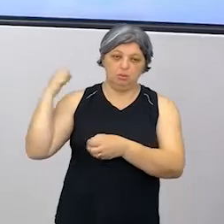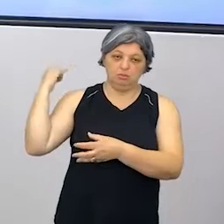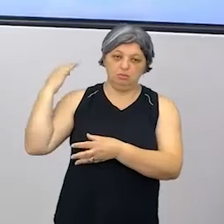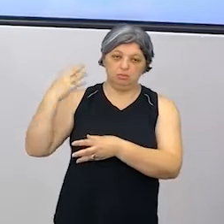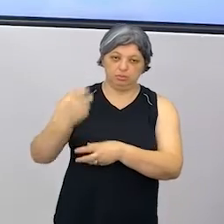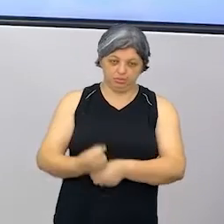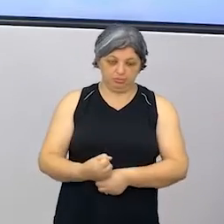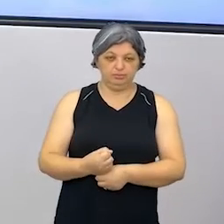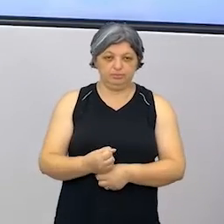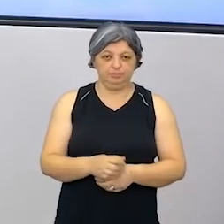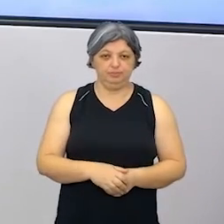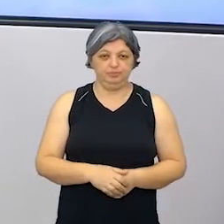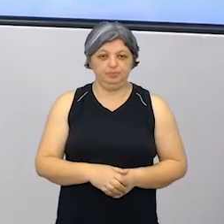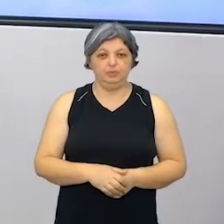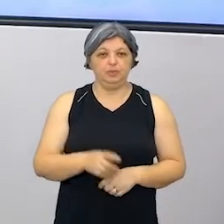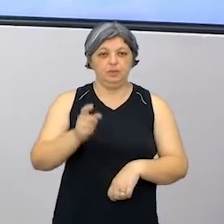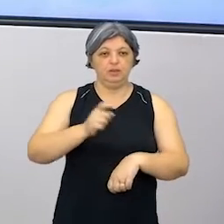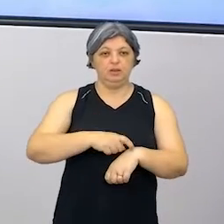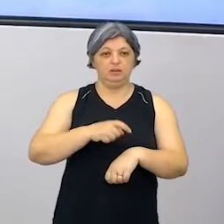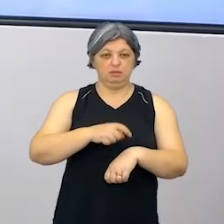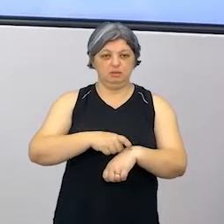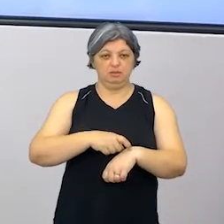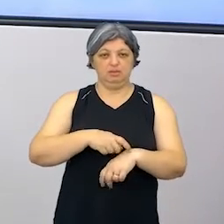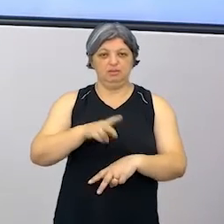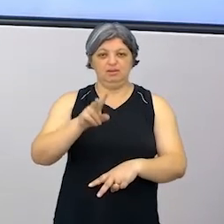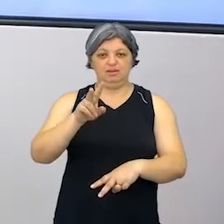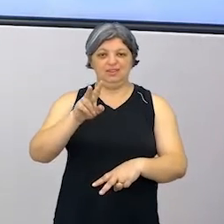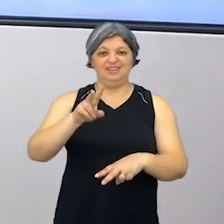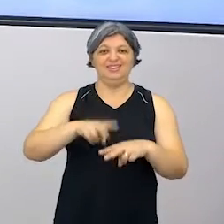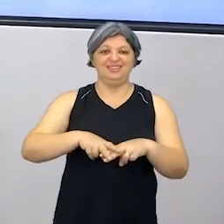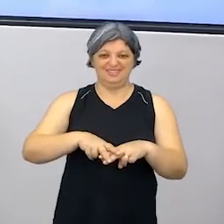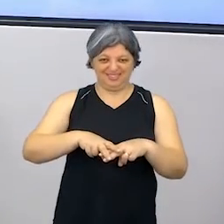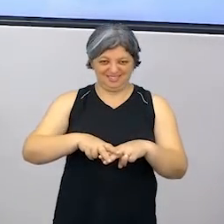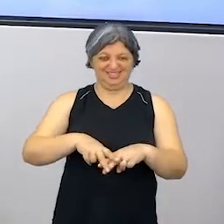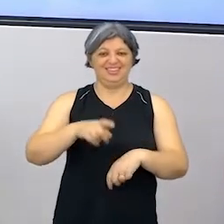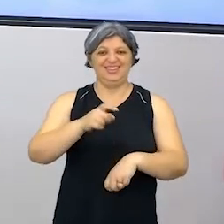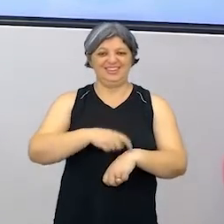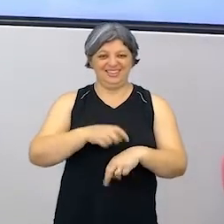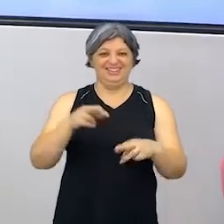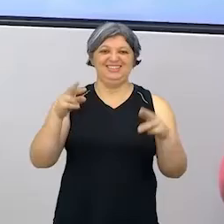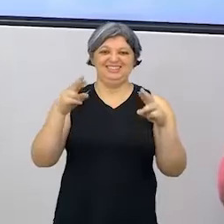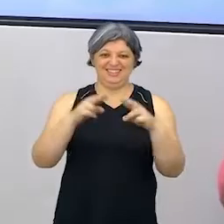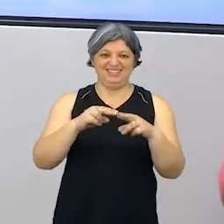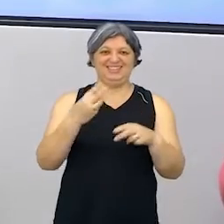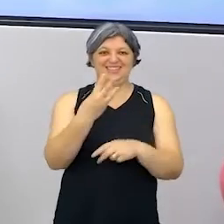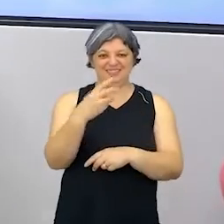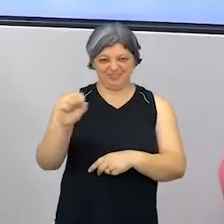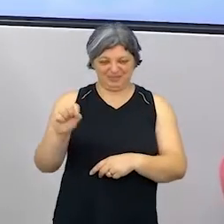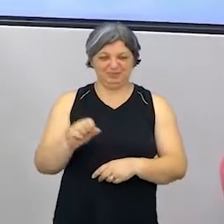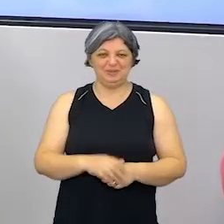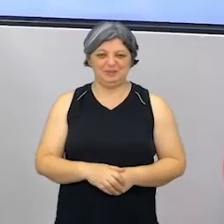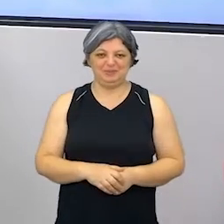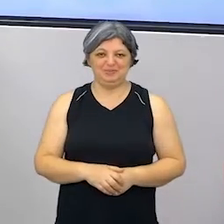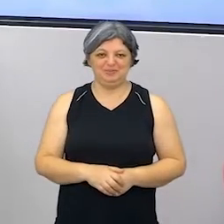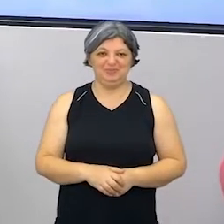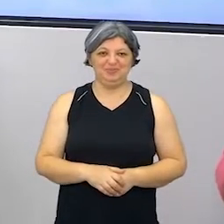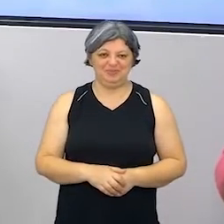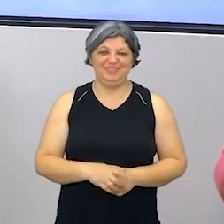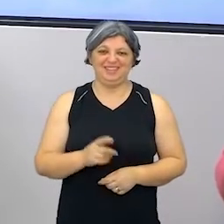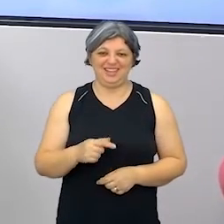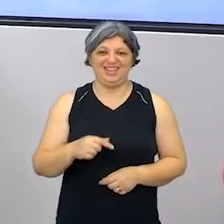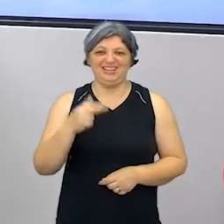vocês participem da Hora da Rede na EFAP. A Hora da Rede na EFAP. É um trava-línguas em